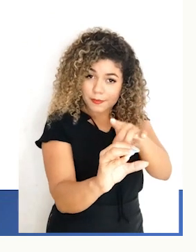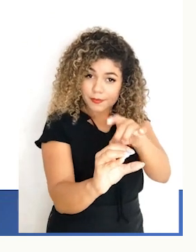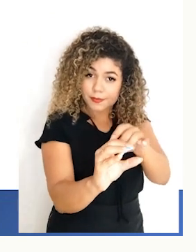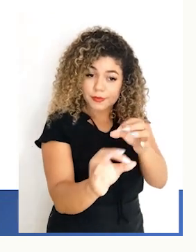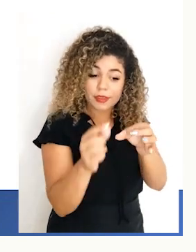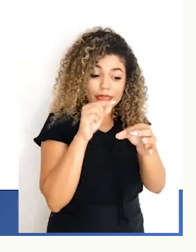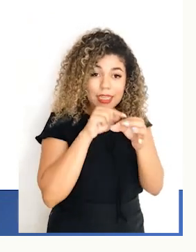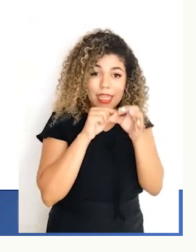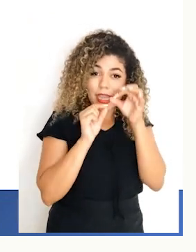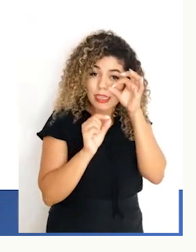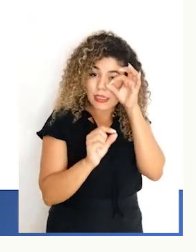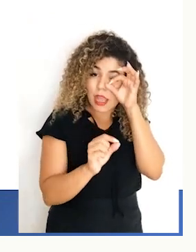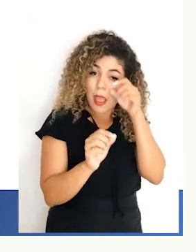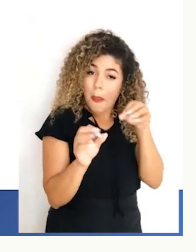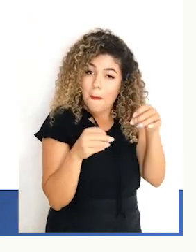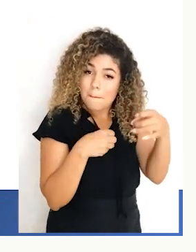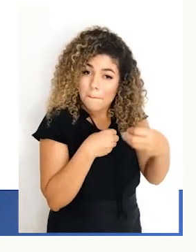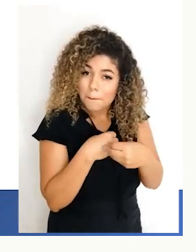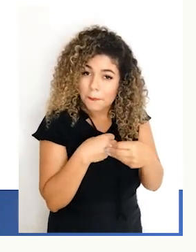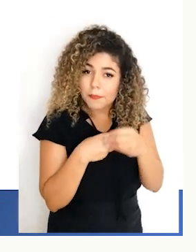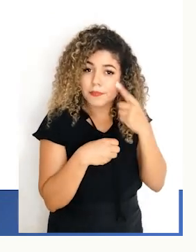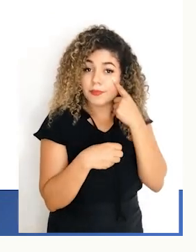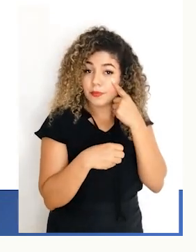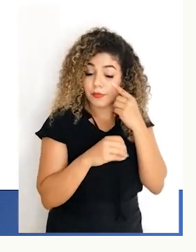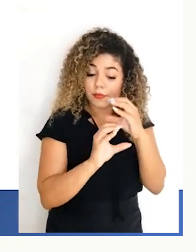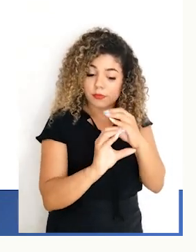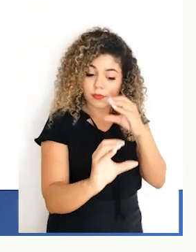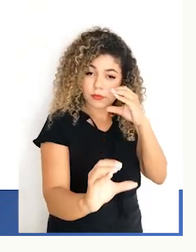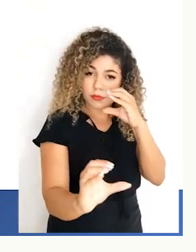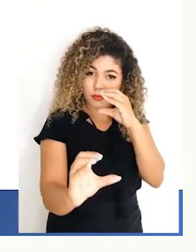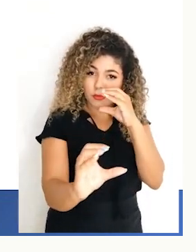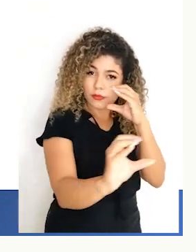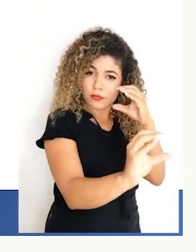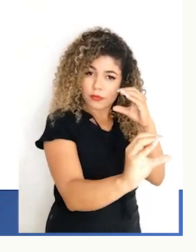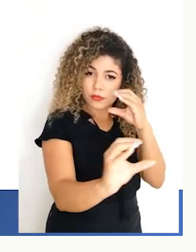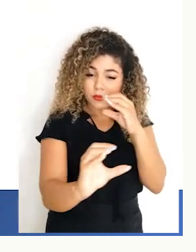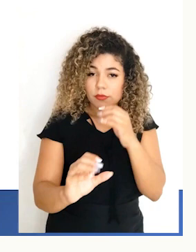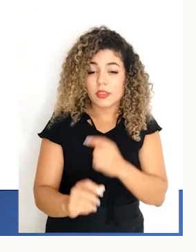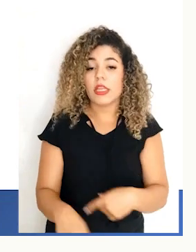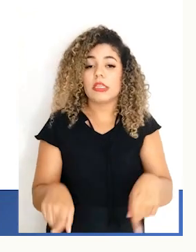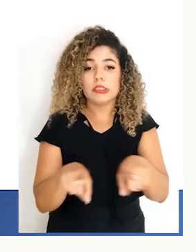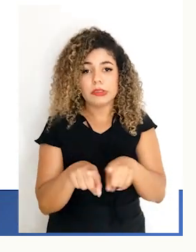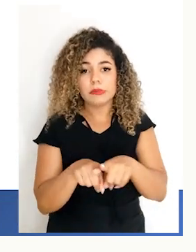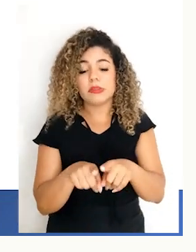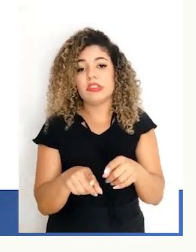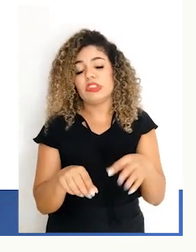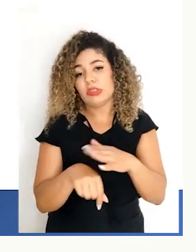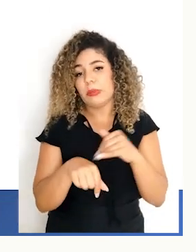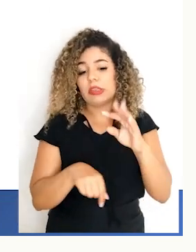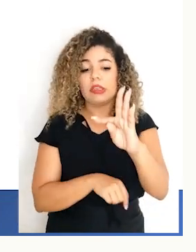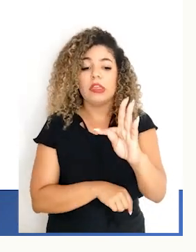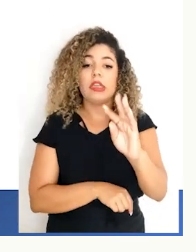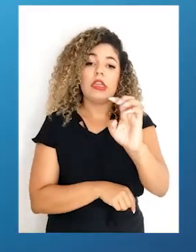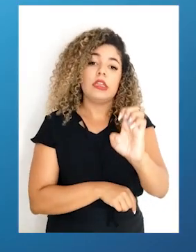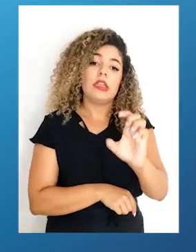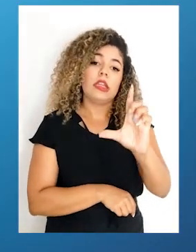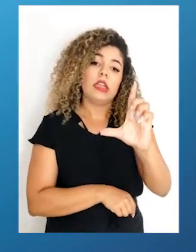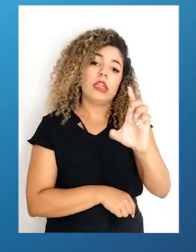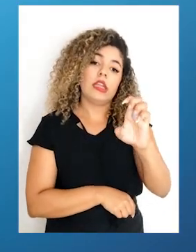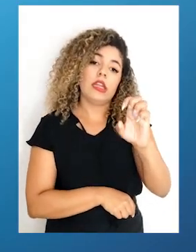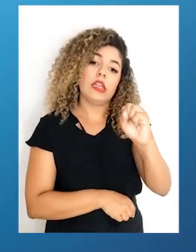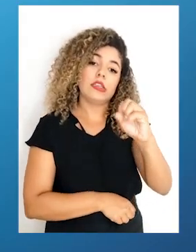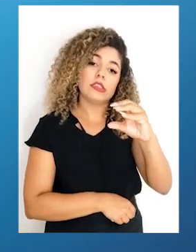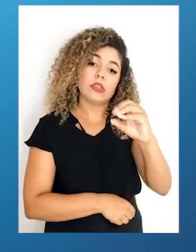as lunetas são também chamadas de telescópios simples, né? Porque elas são feitas para observar objetos